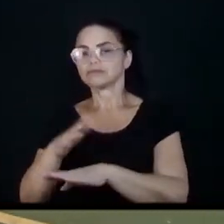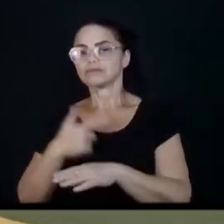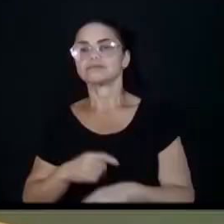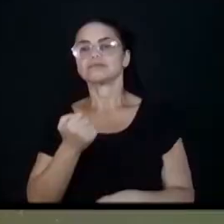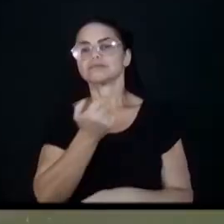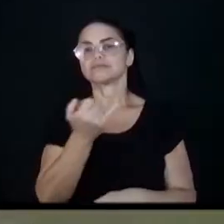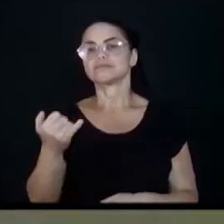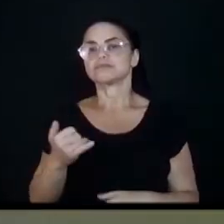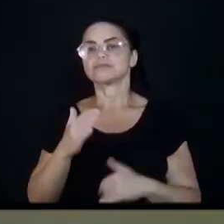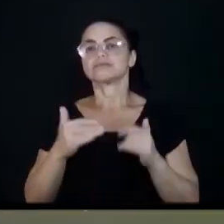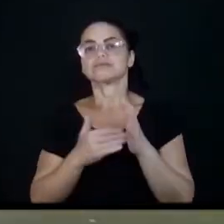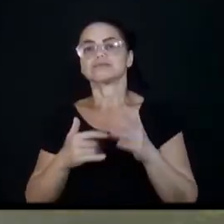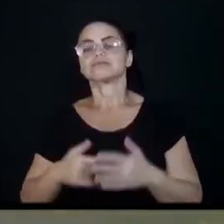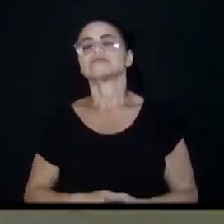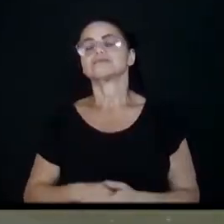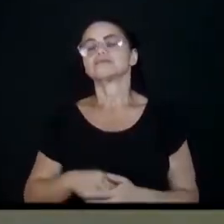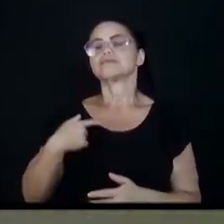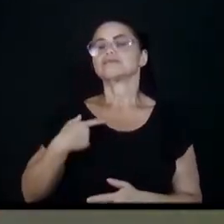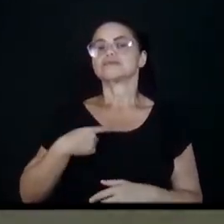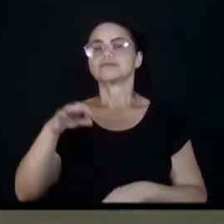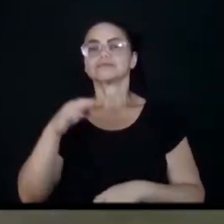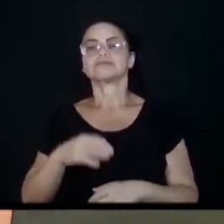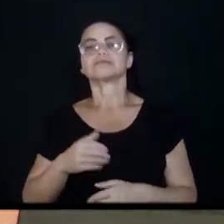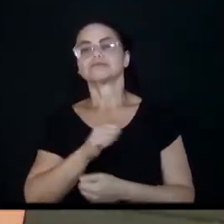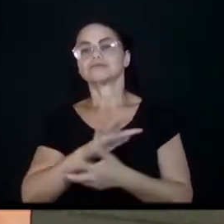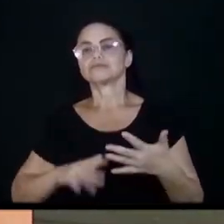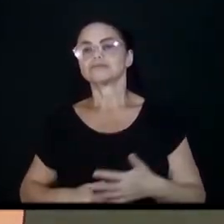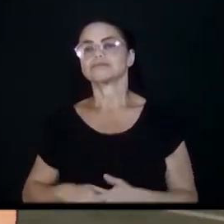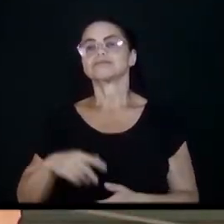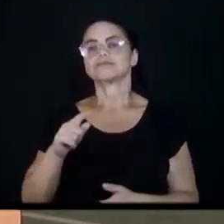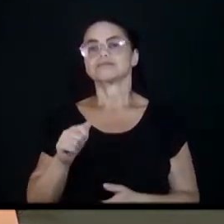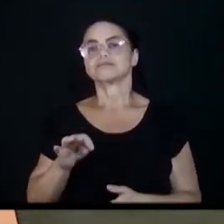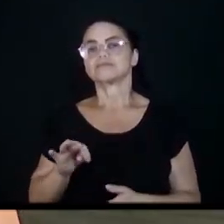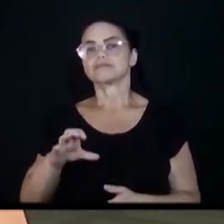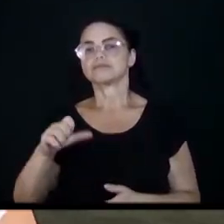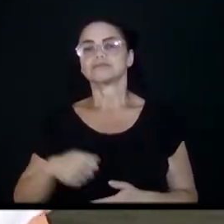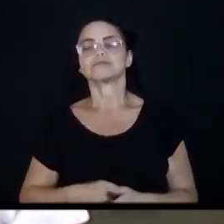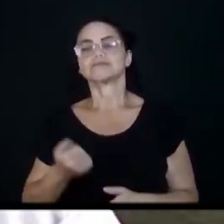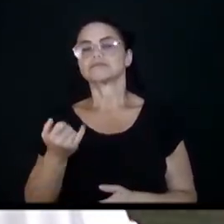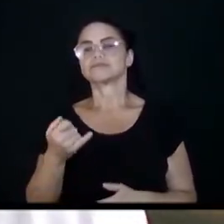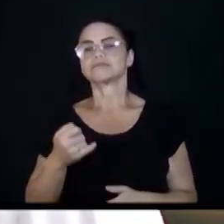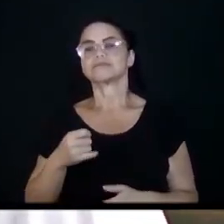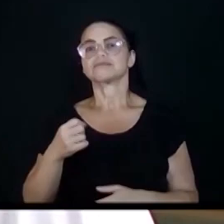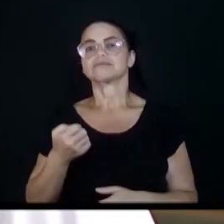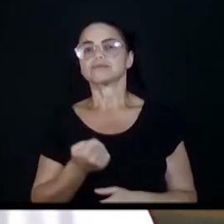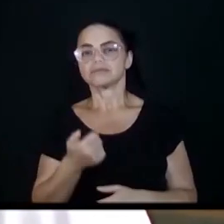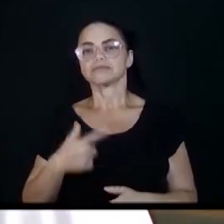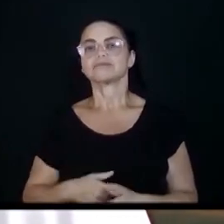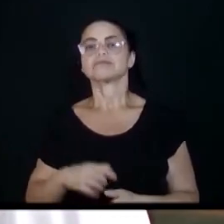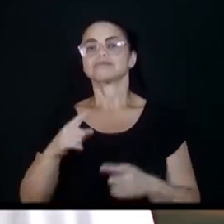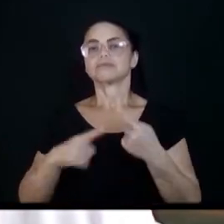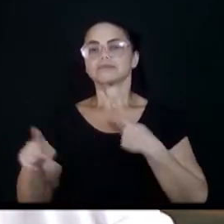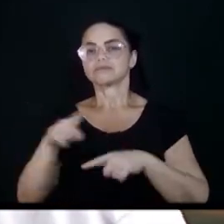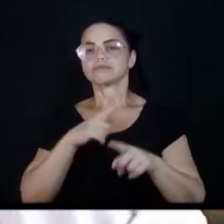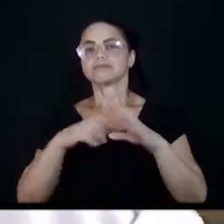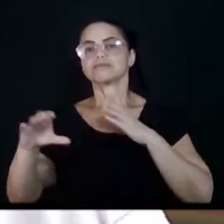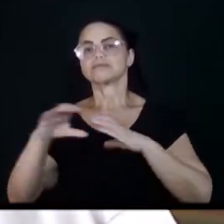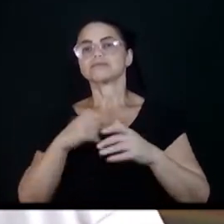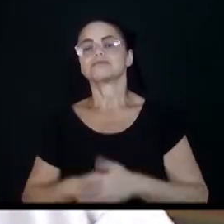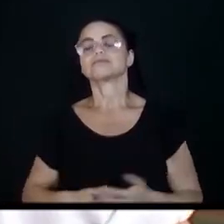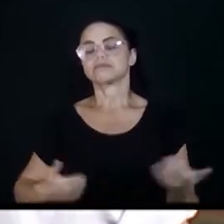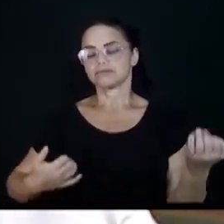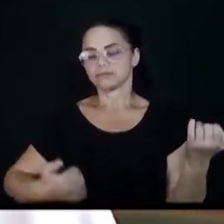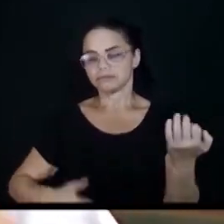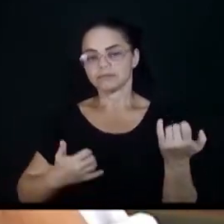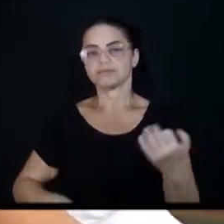ou todas as atividades, Patrícia? Quase todas. Eu faço canto, faço aula de violão, faço